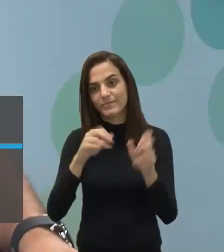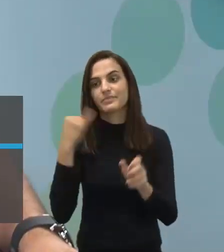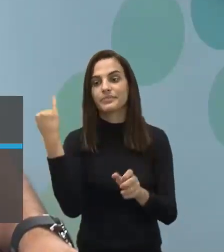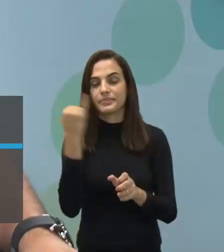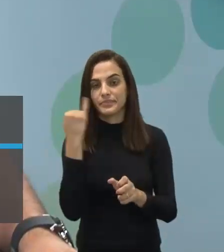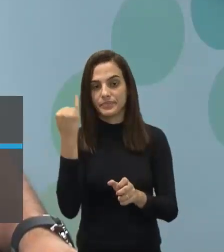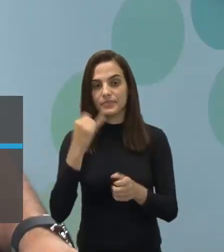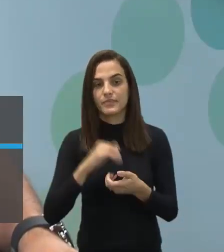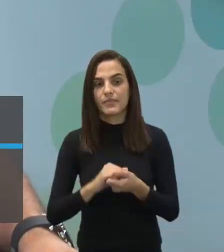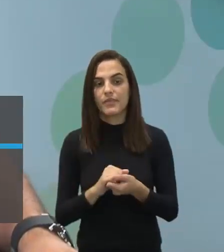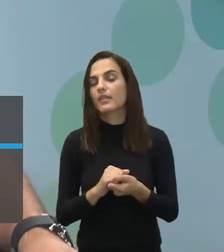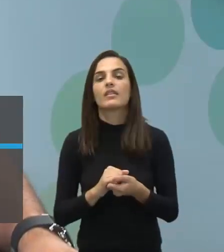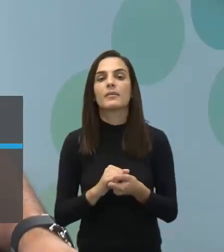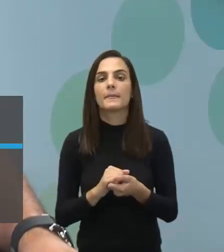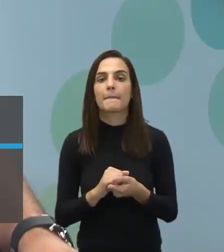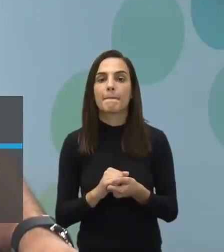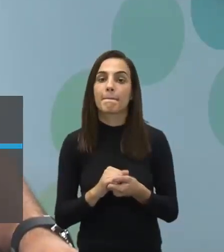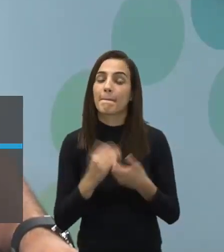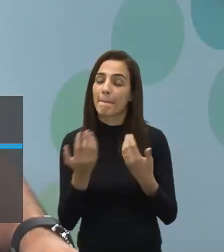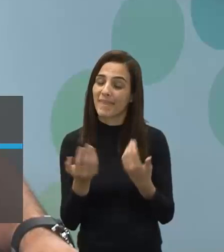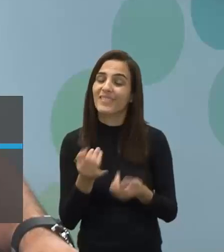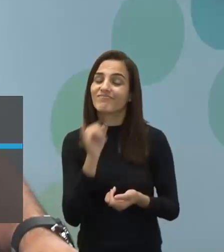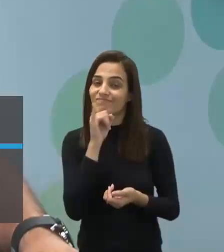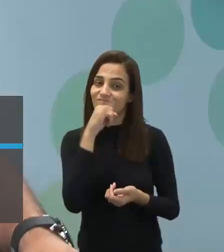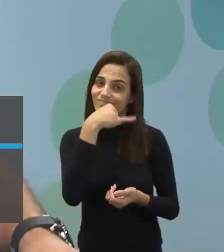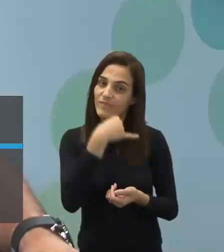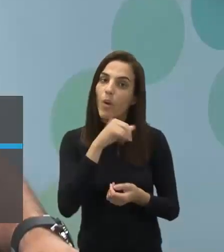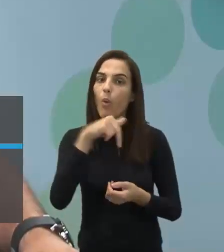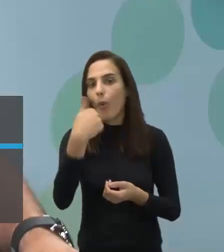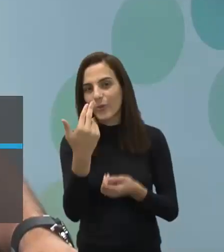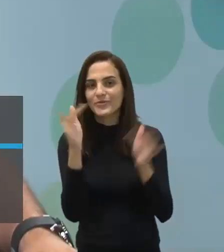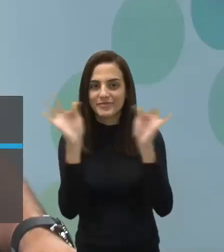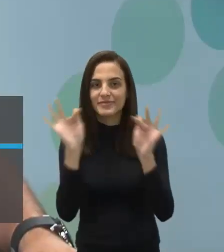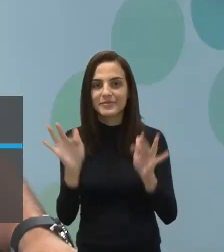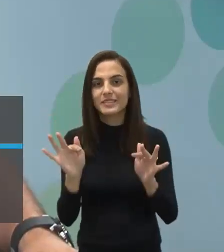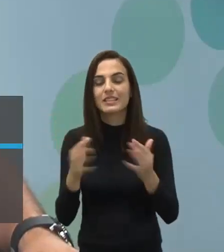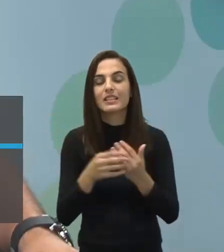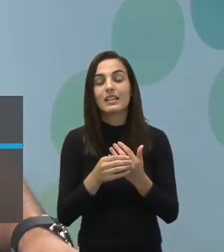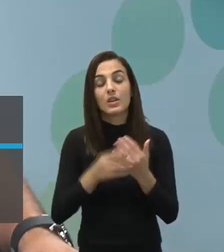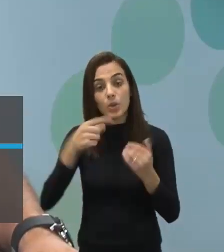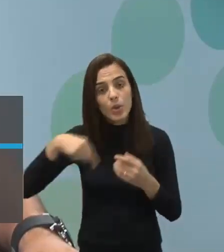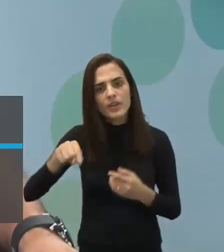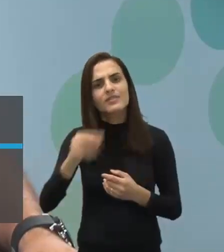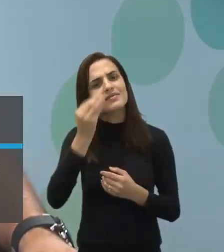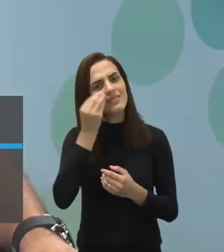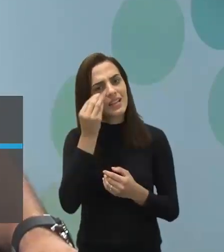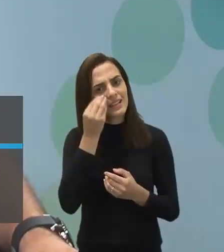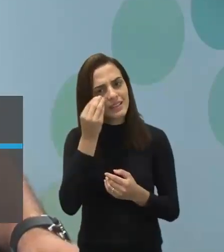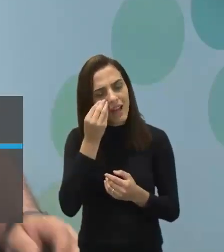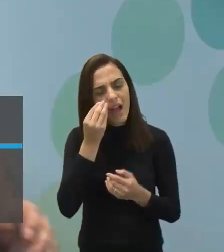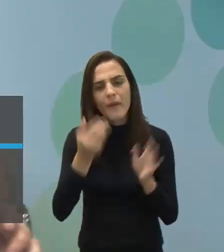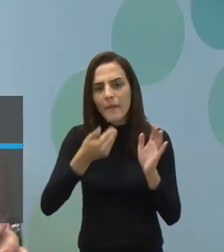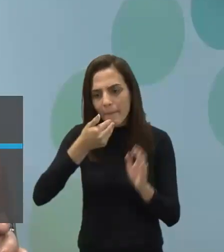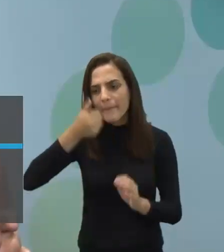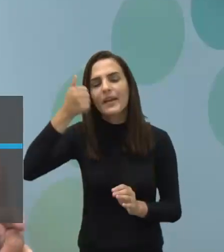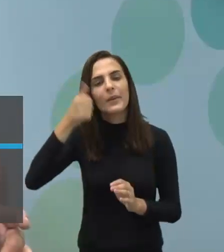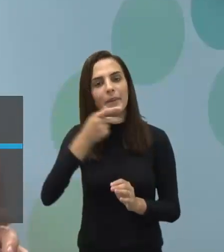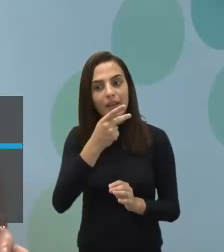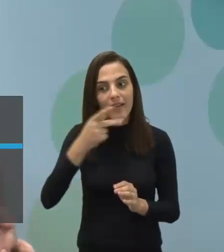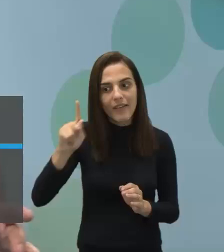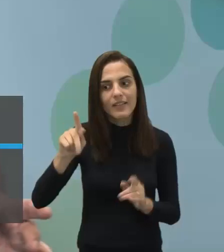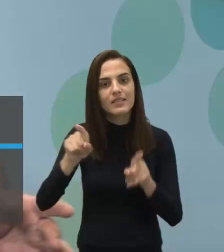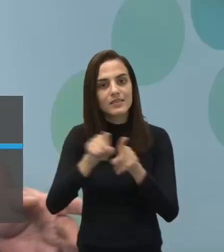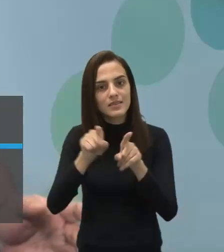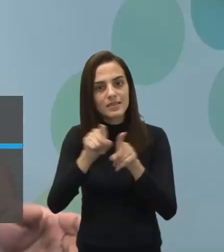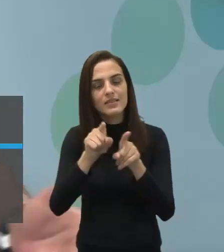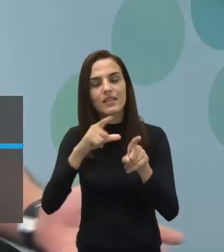né? E aí, infelizmente ou felizmente, cabe a nós tentar, pelo menos, fazer o melhor para que eles tenham essas referências,